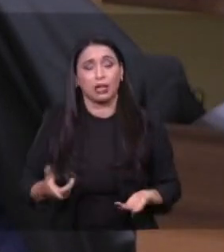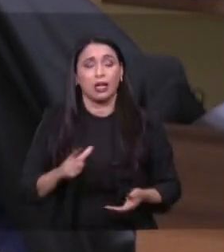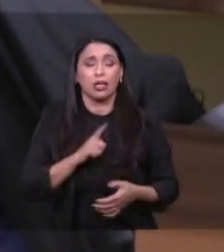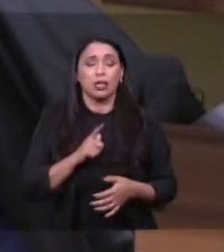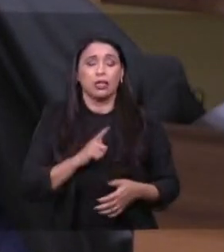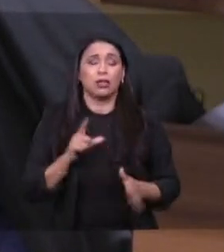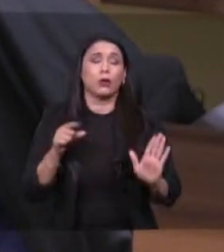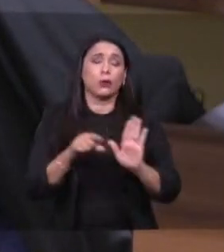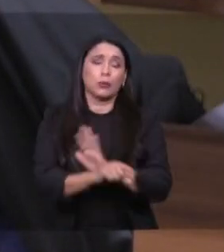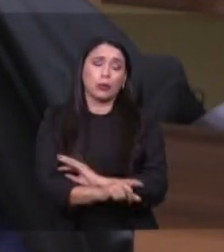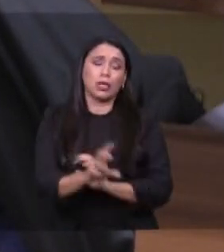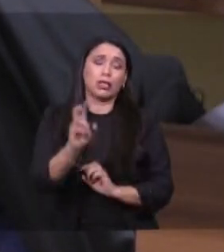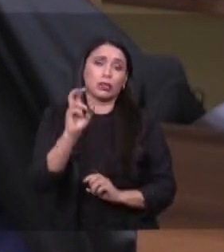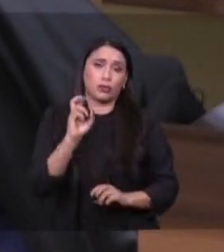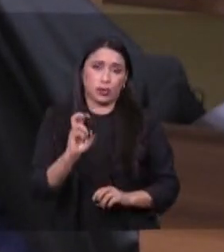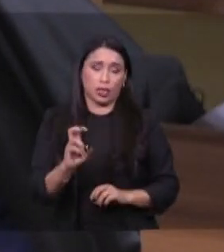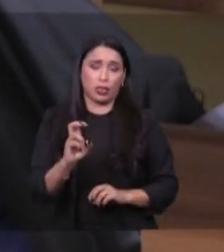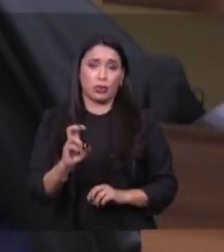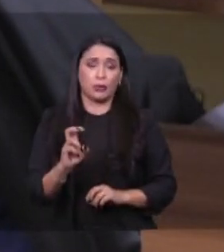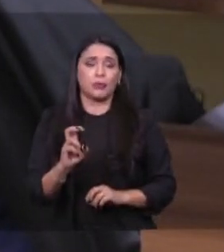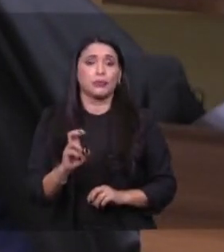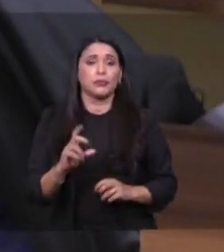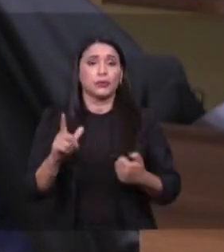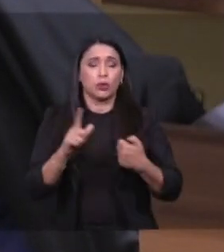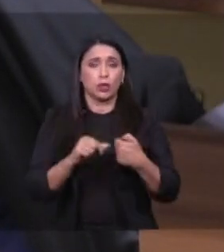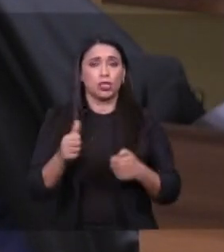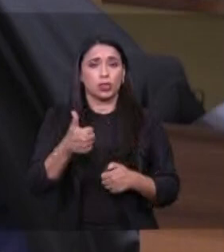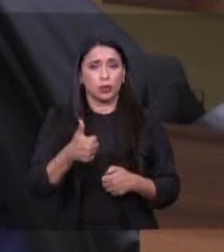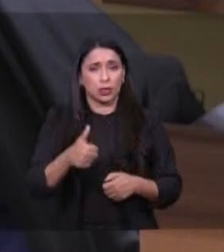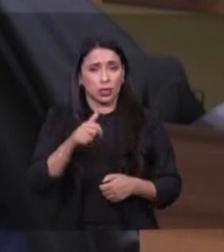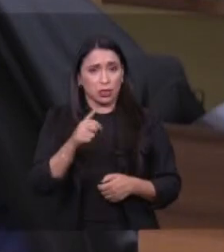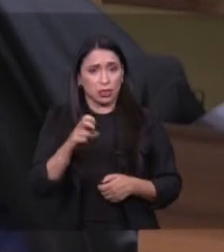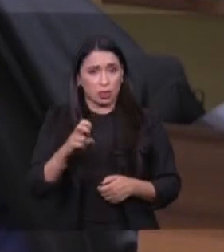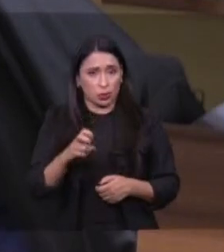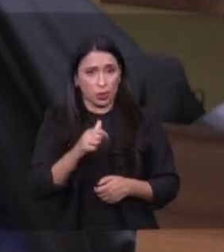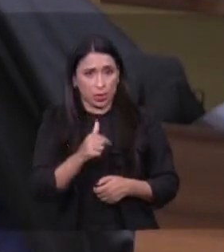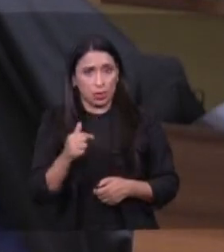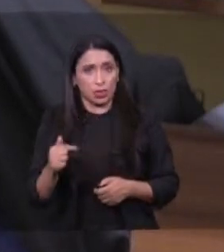parágrafo 5º do artigo 157